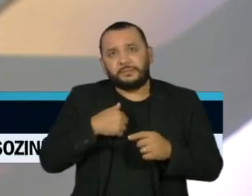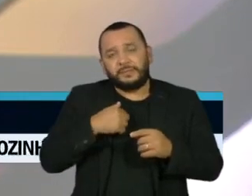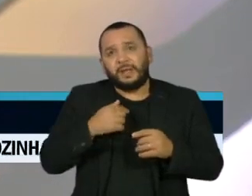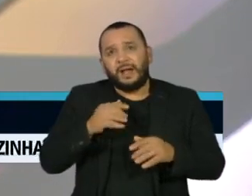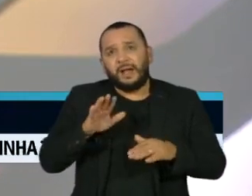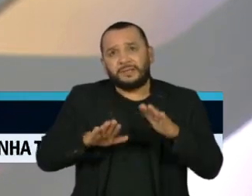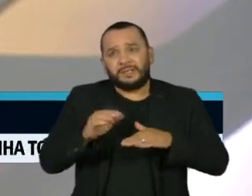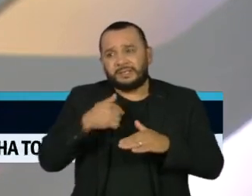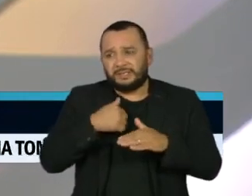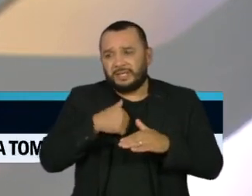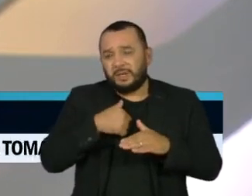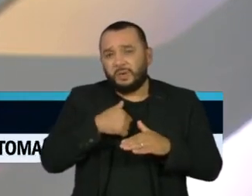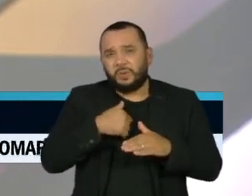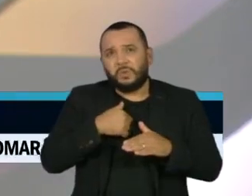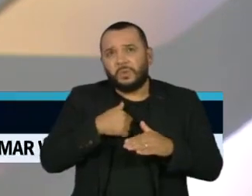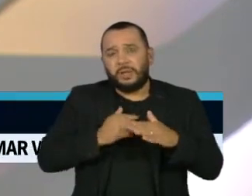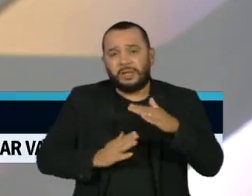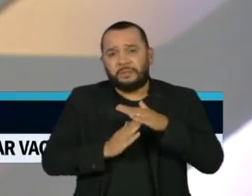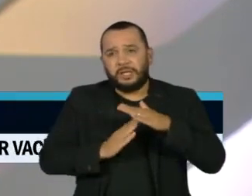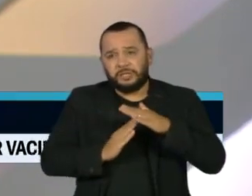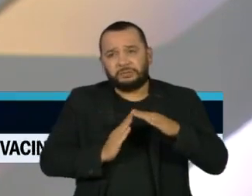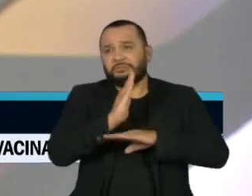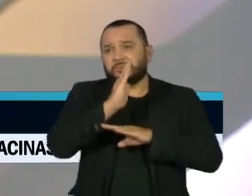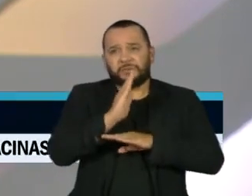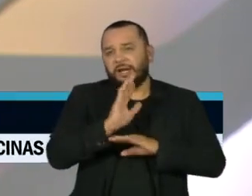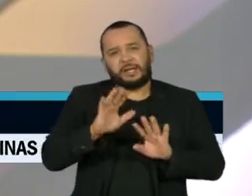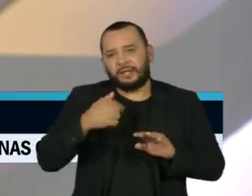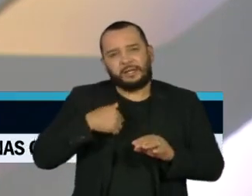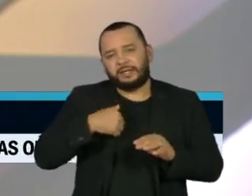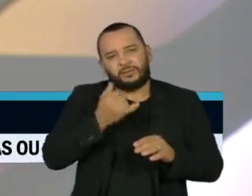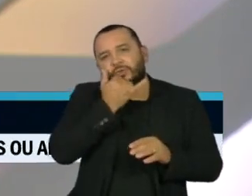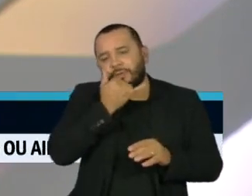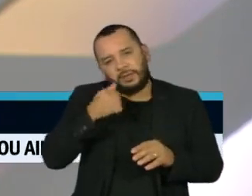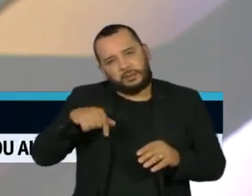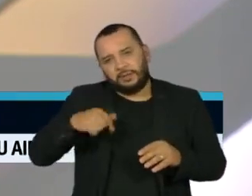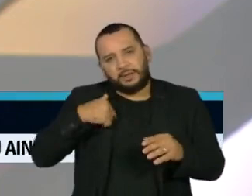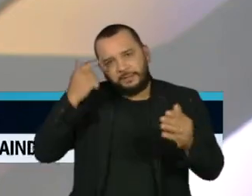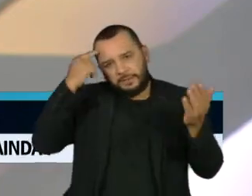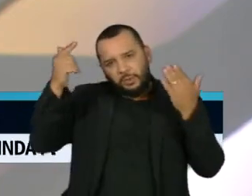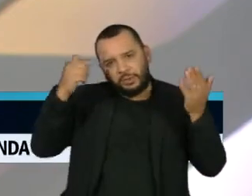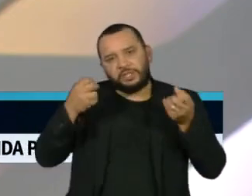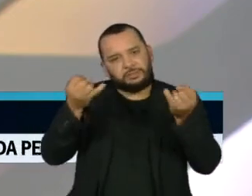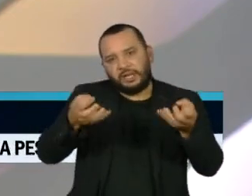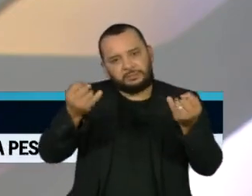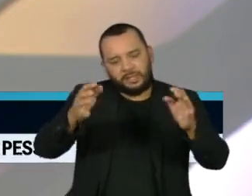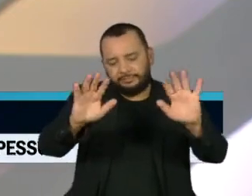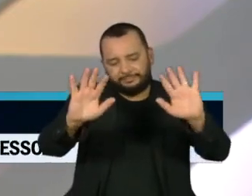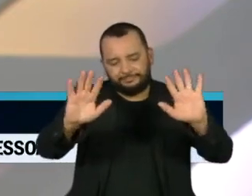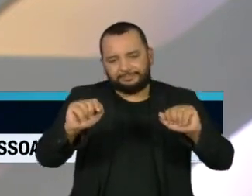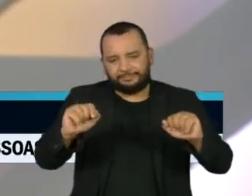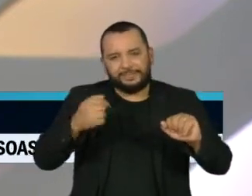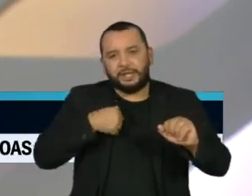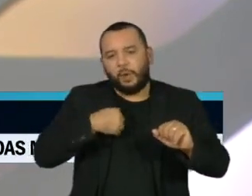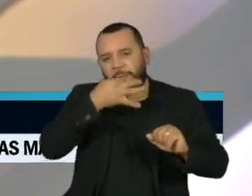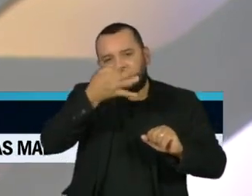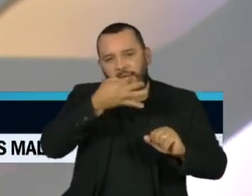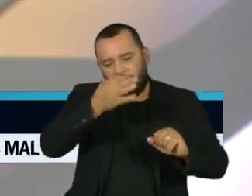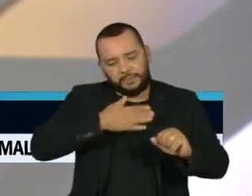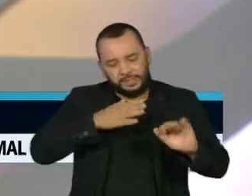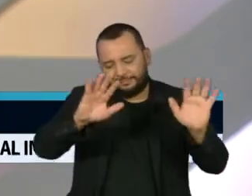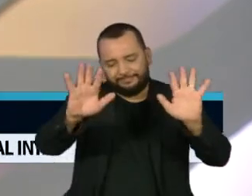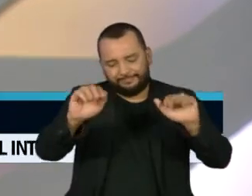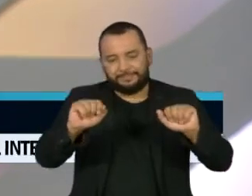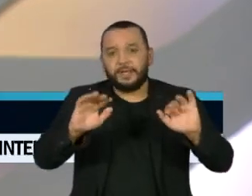do que seja adequado aqui no lugar de psicoterapia pessoal eu tenho que falar o que melhor eu penso